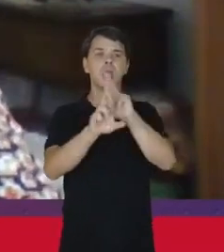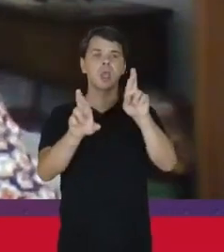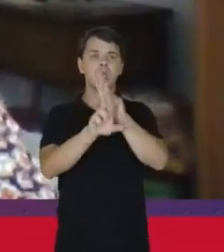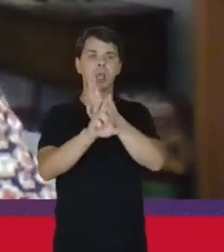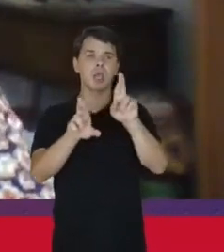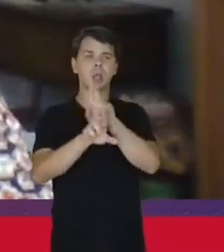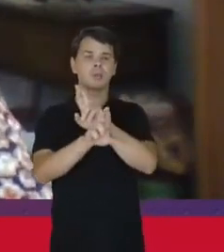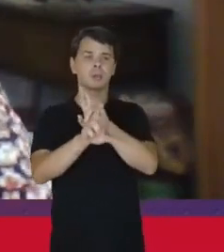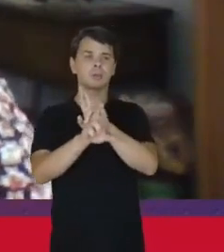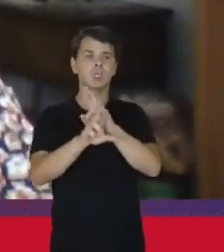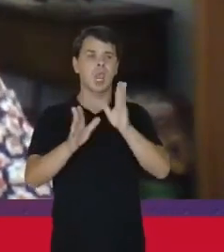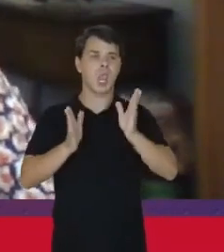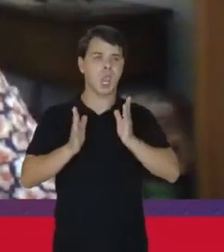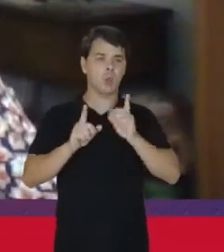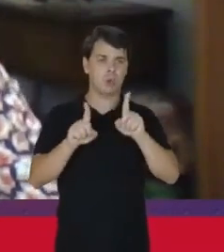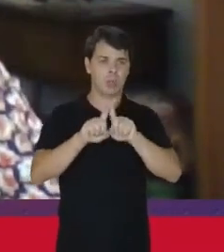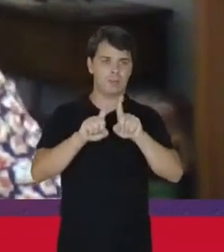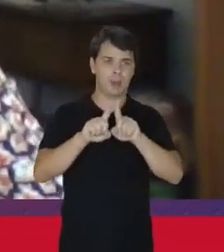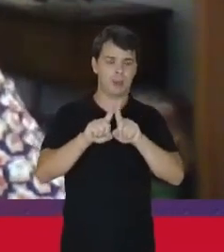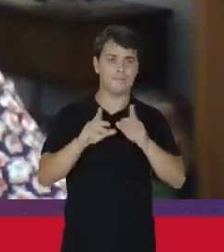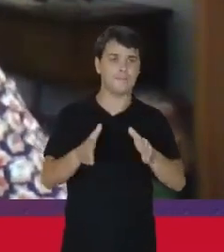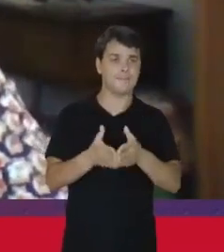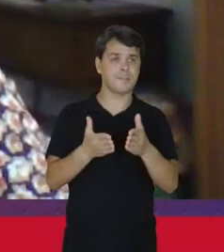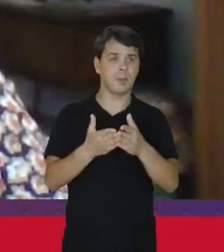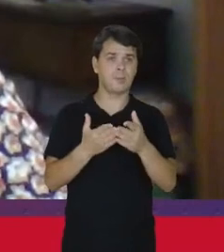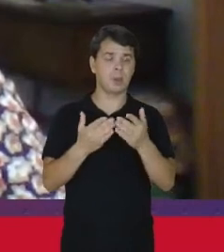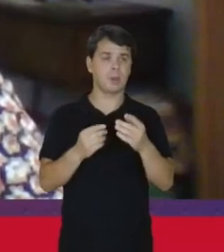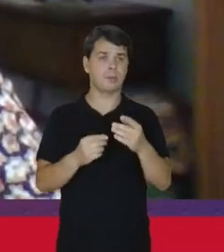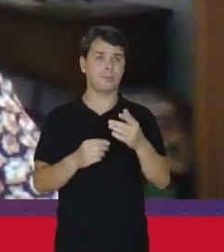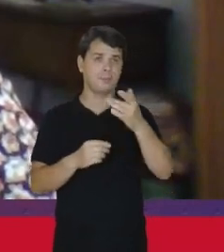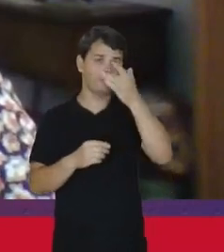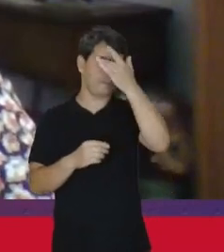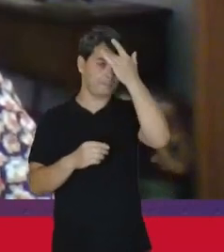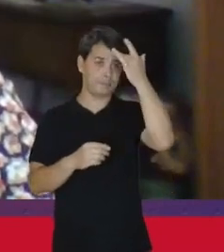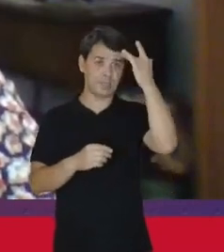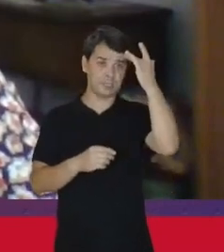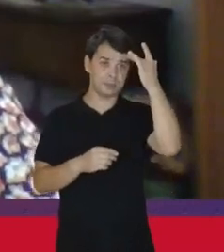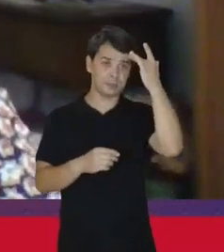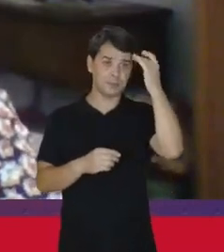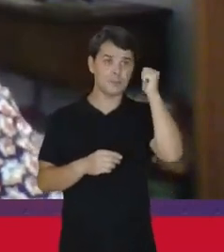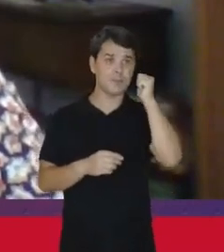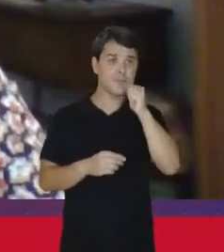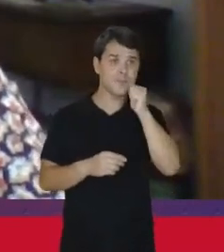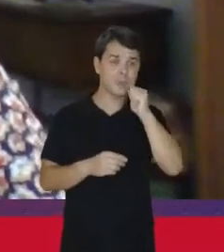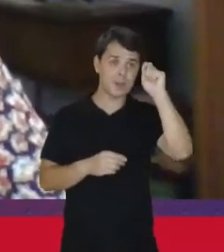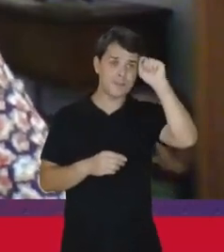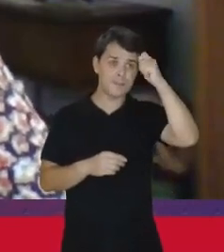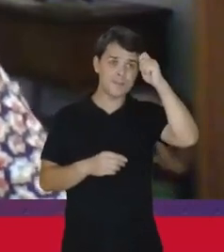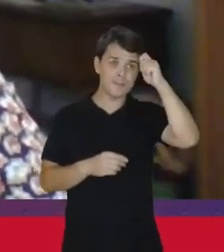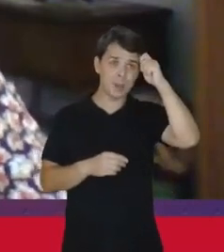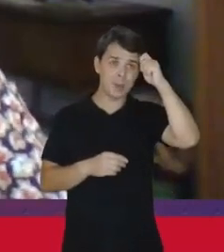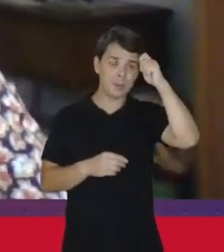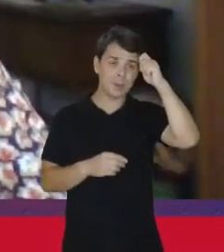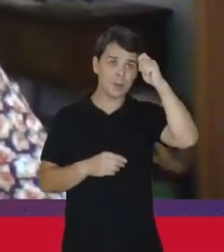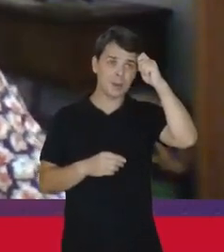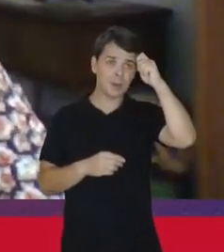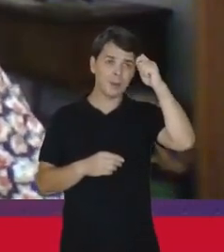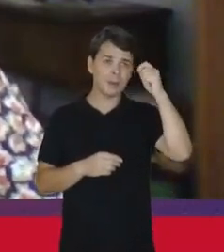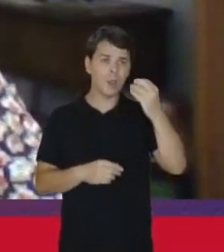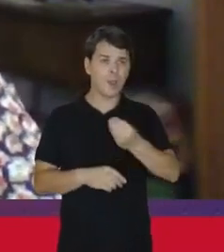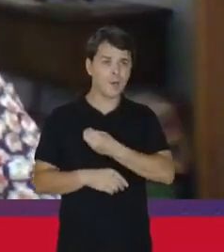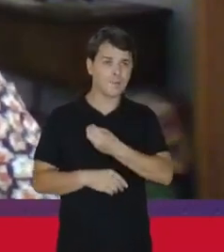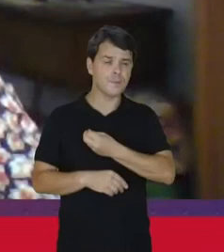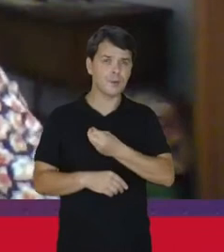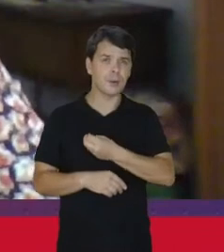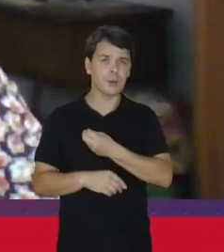bairros ricos e aos bairros pobres. A expectativa de vida de uma mulher negra que viveu a